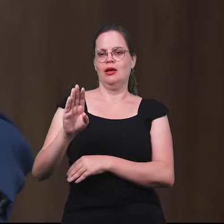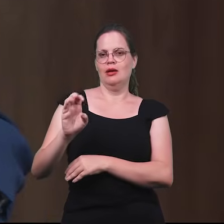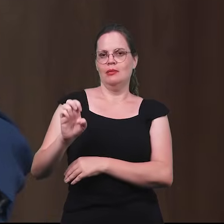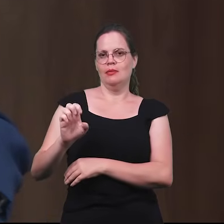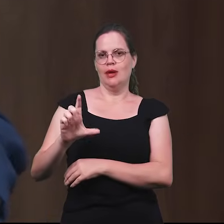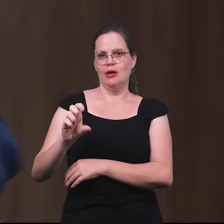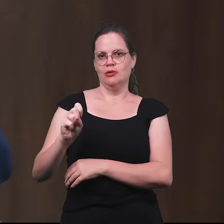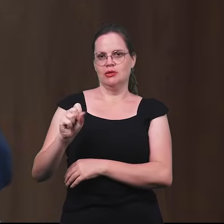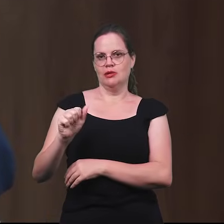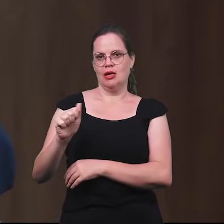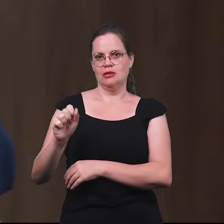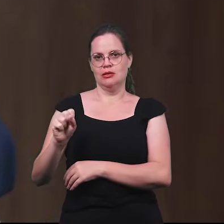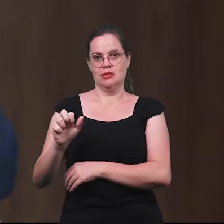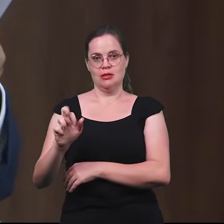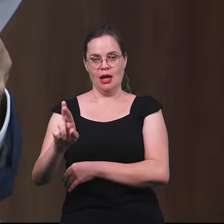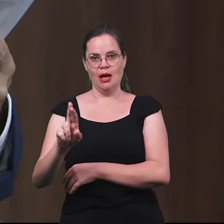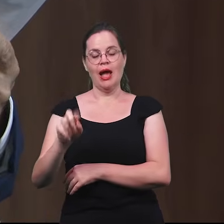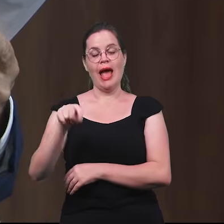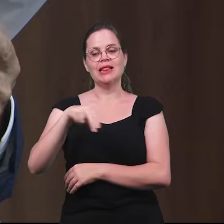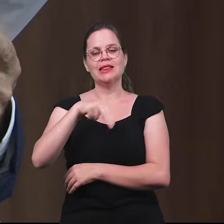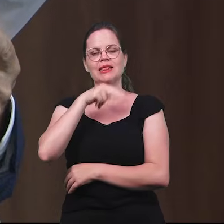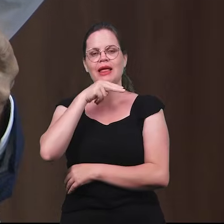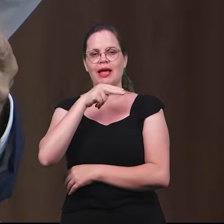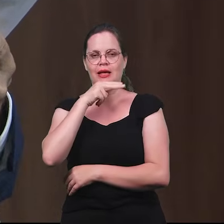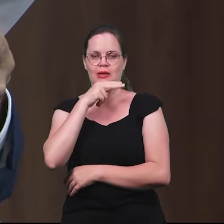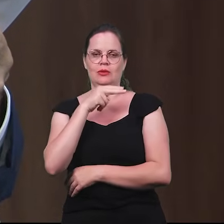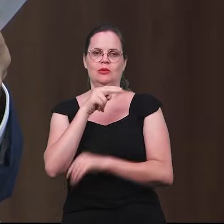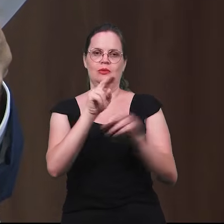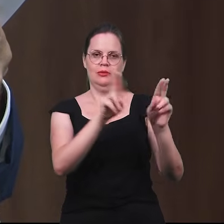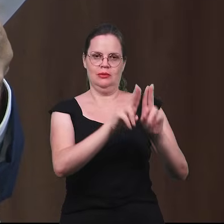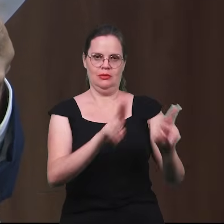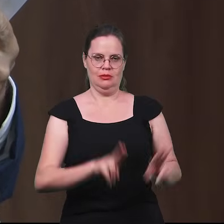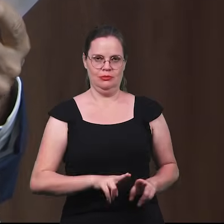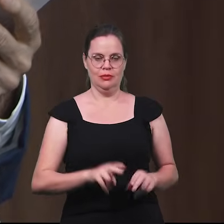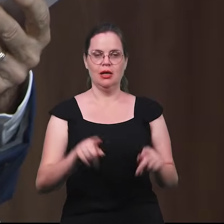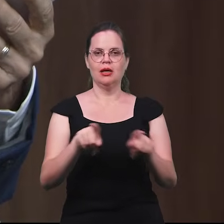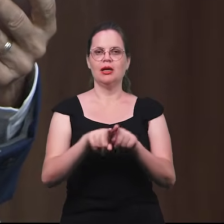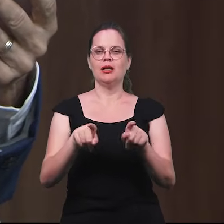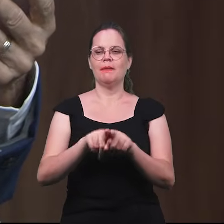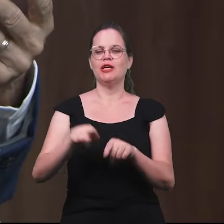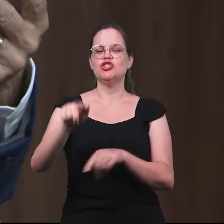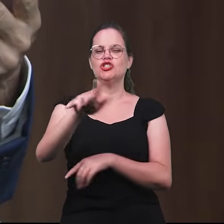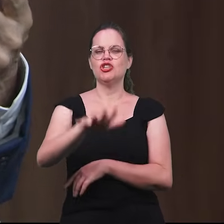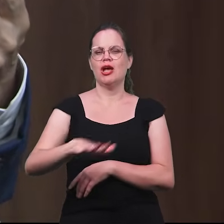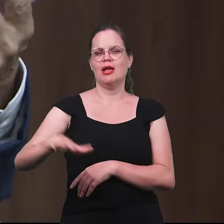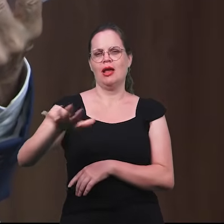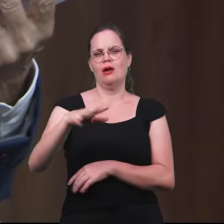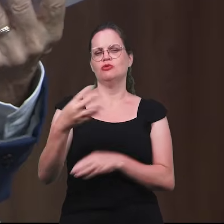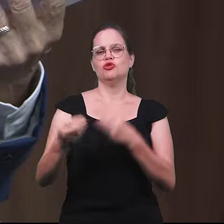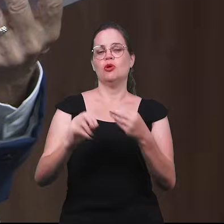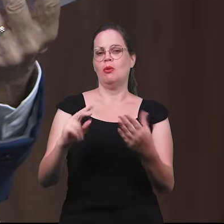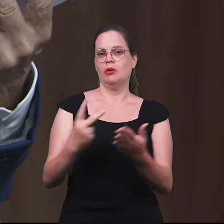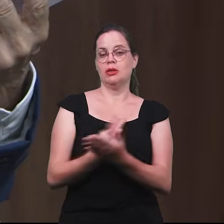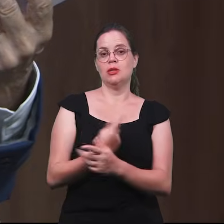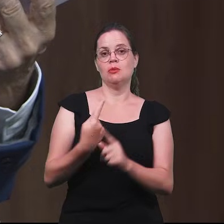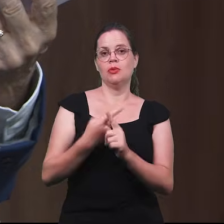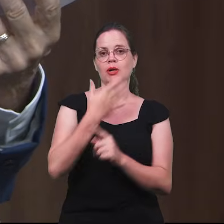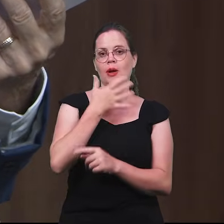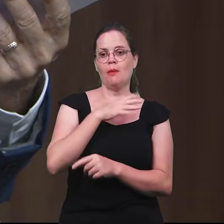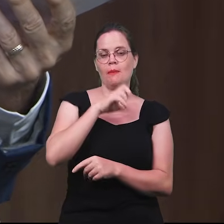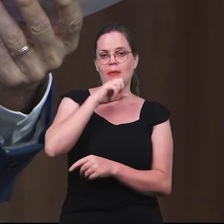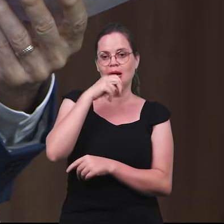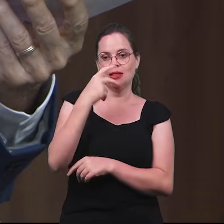mãe. E o panorama da época. Seu pai Nabonido estava ausente,